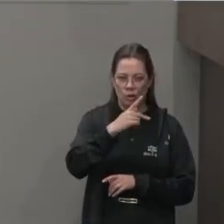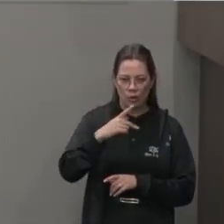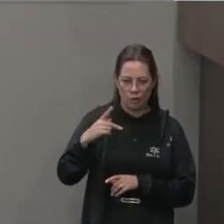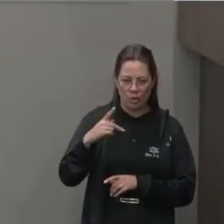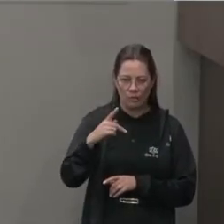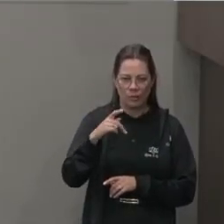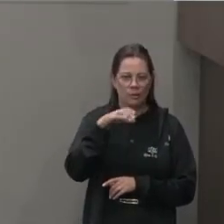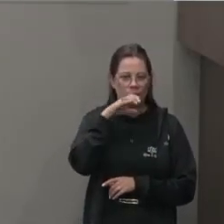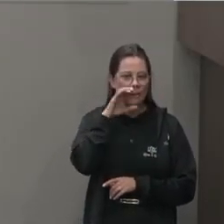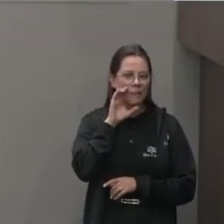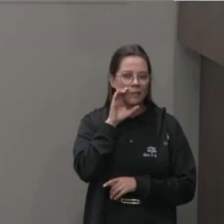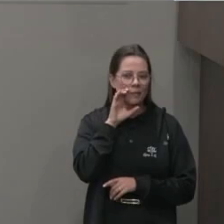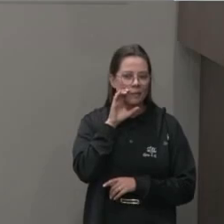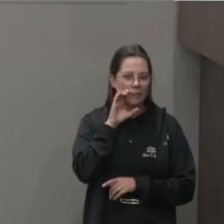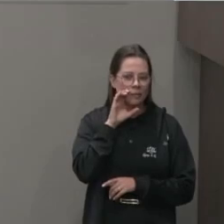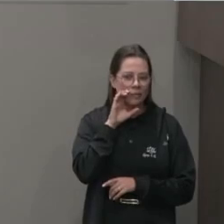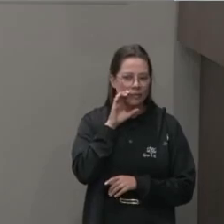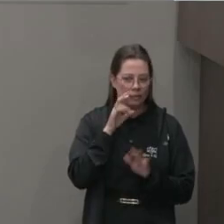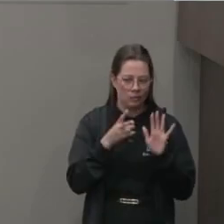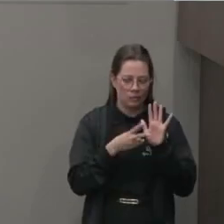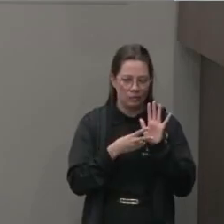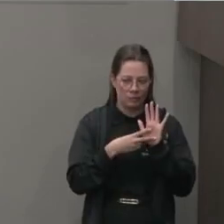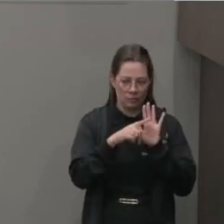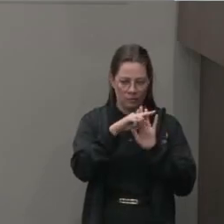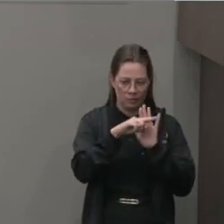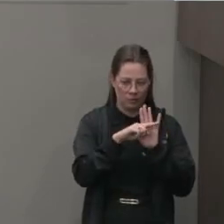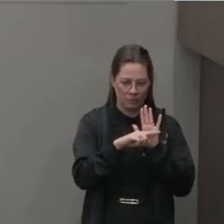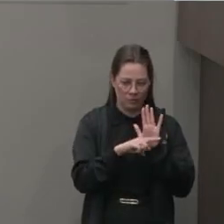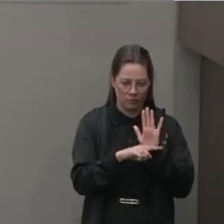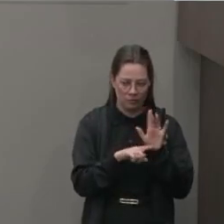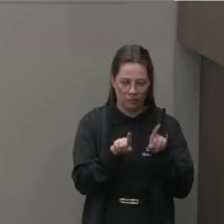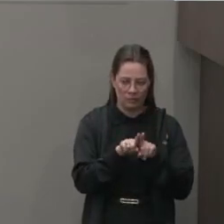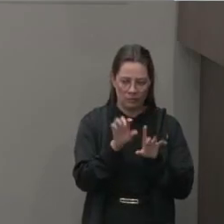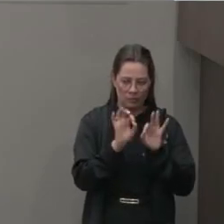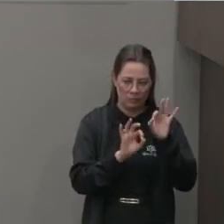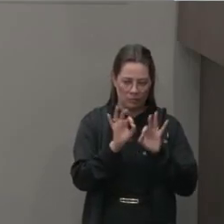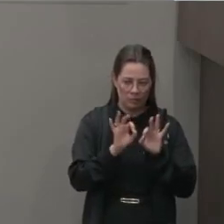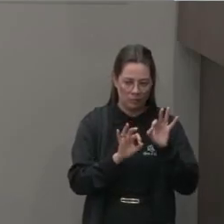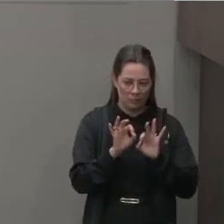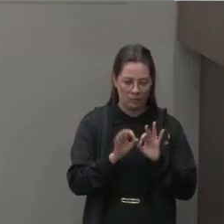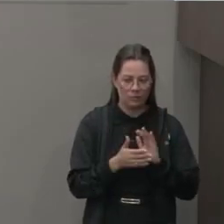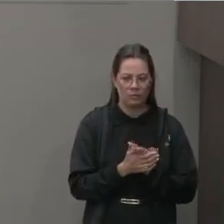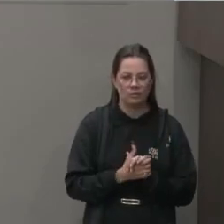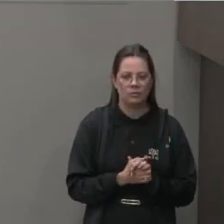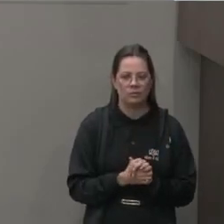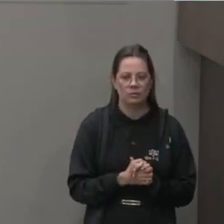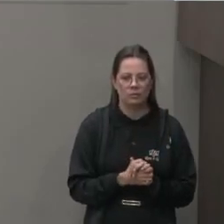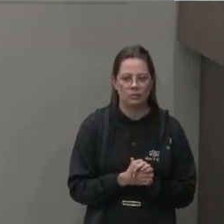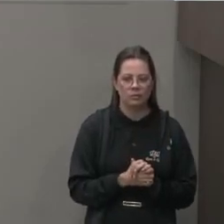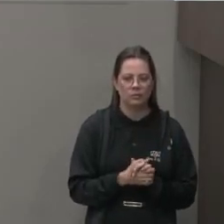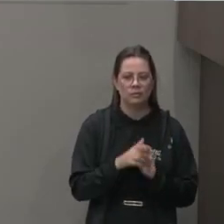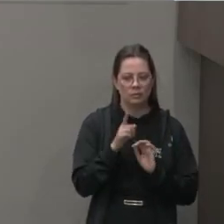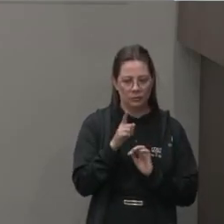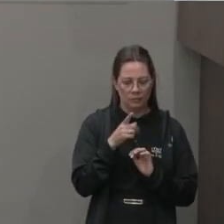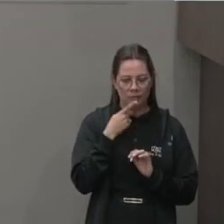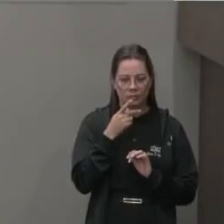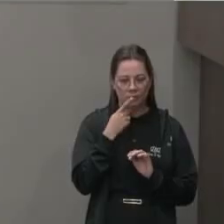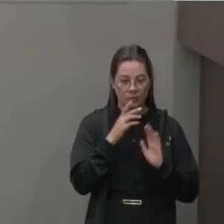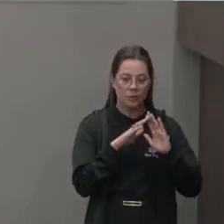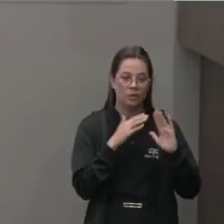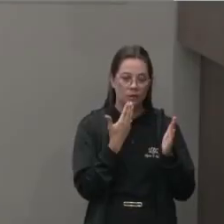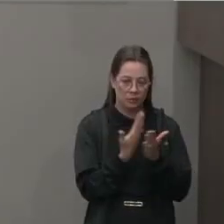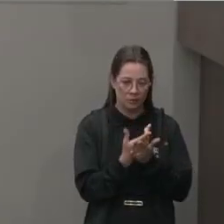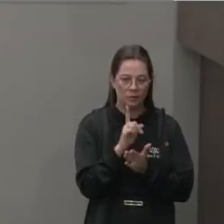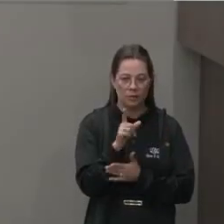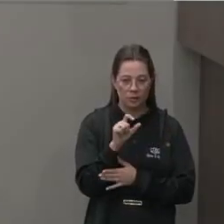podia... Presidente, eu só chamo a atenção para a pauta. Poderia ser embalado. Mas é... Vale para todo mundo a pauta. A senhora comentou sobre as escolas. E é